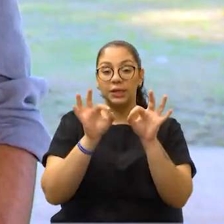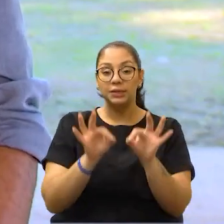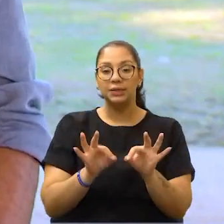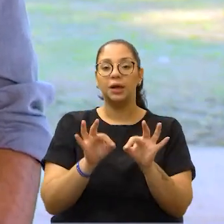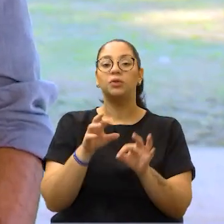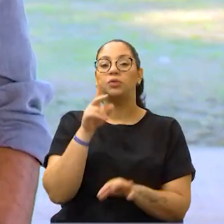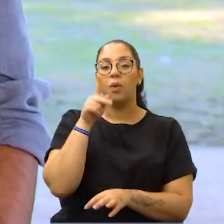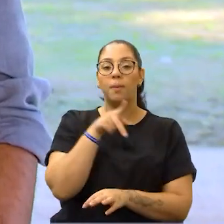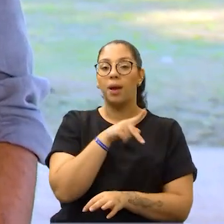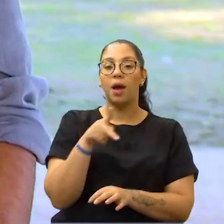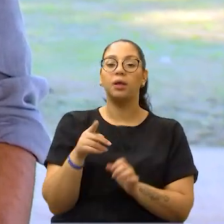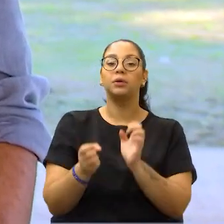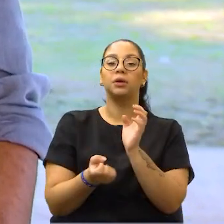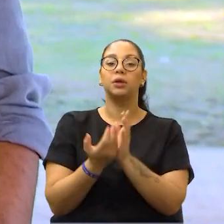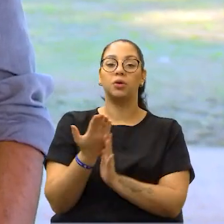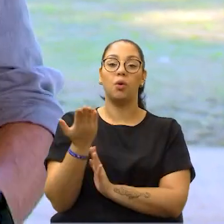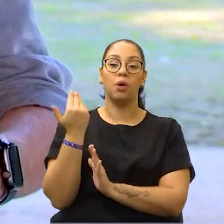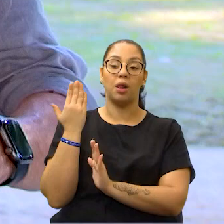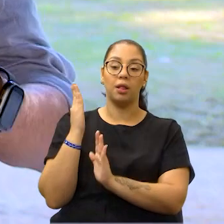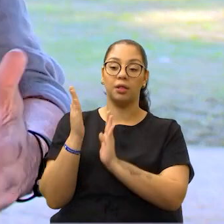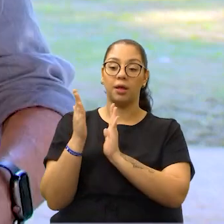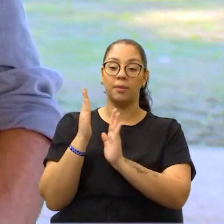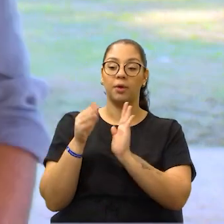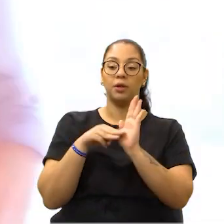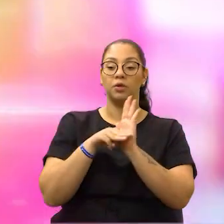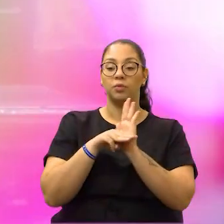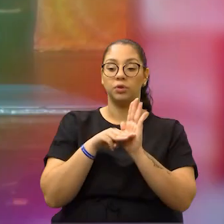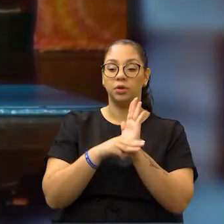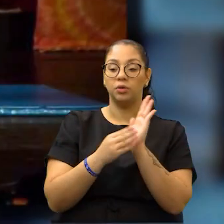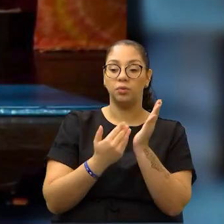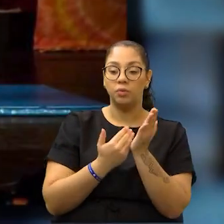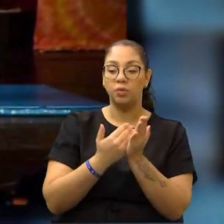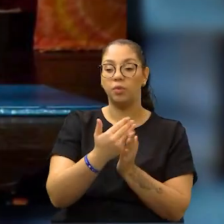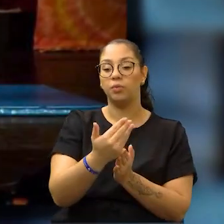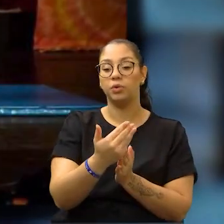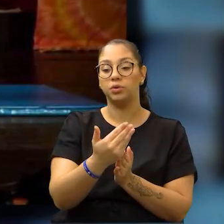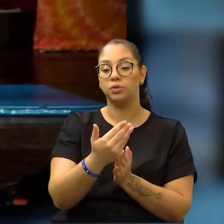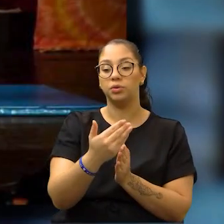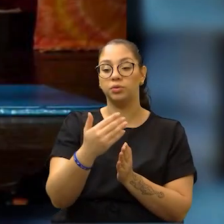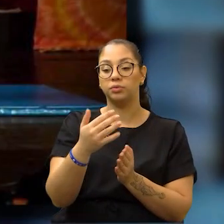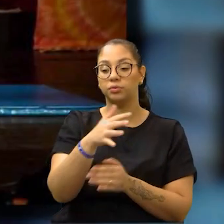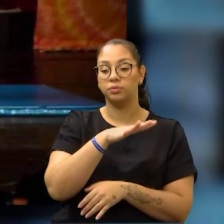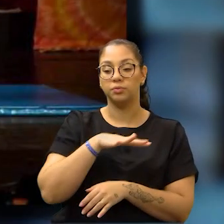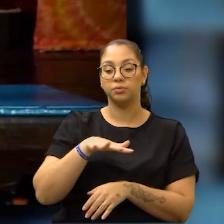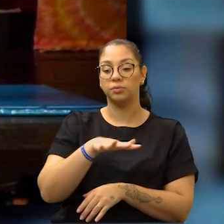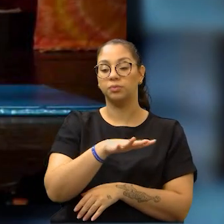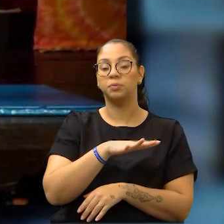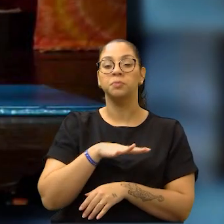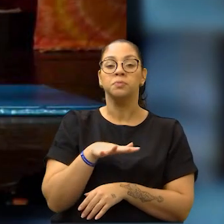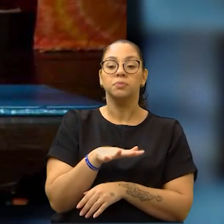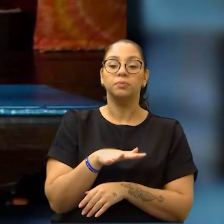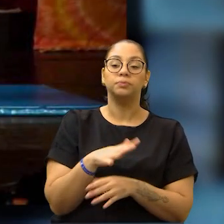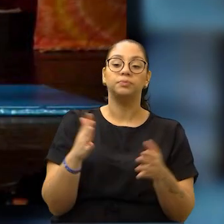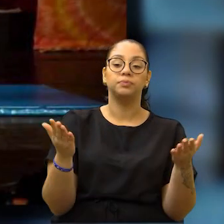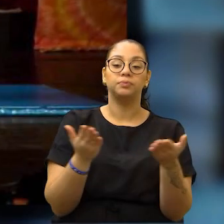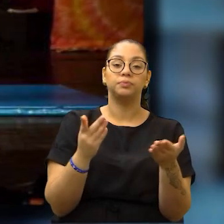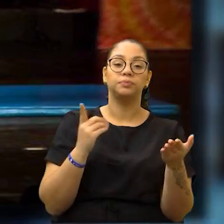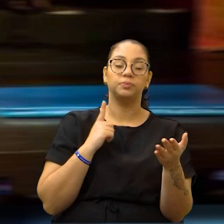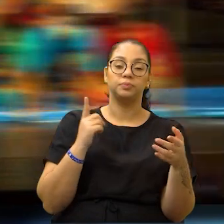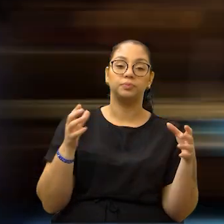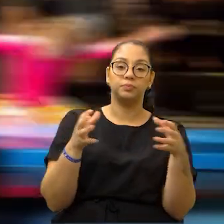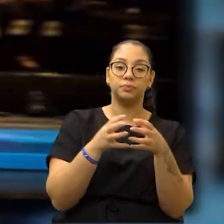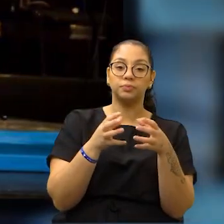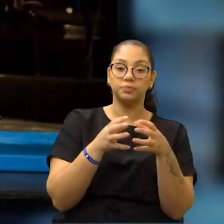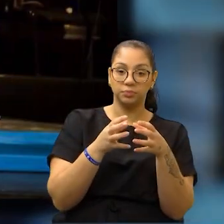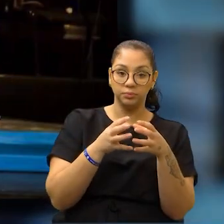padre, né, na época, né, como modelo e método. Então, se iniciou nesse eixo. E hoje a gente tem